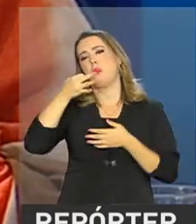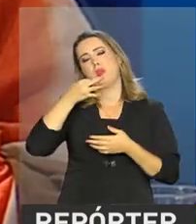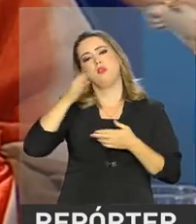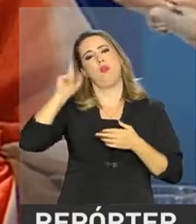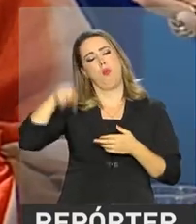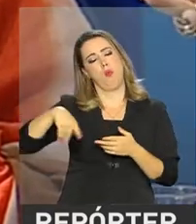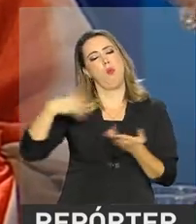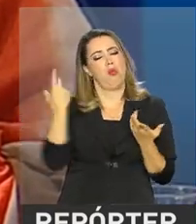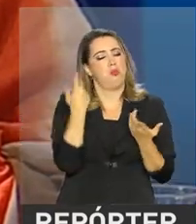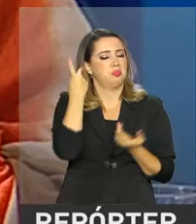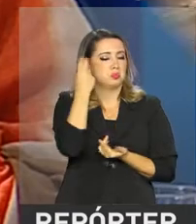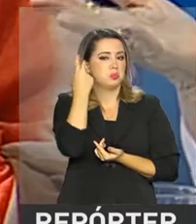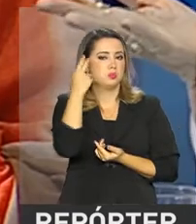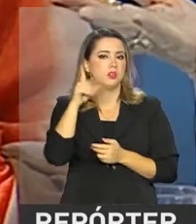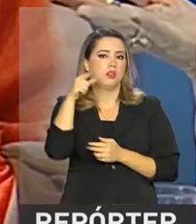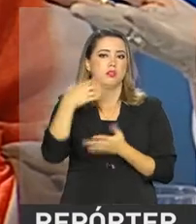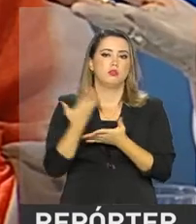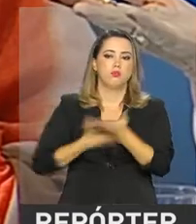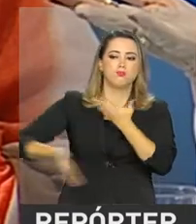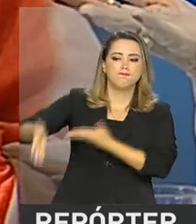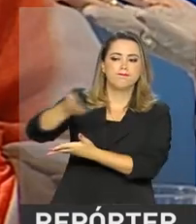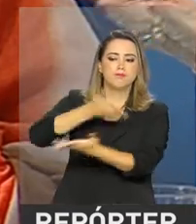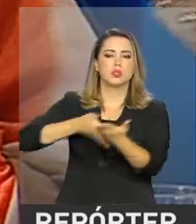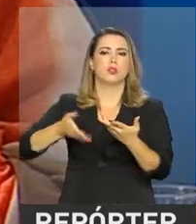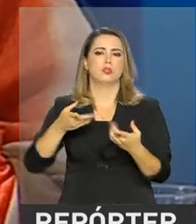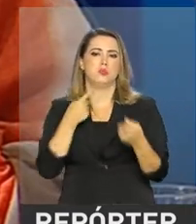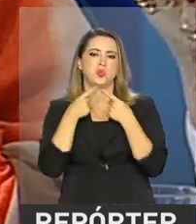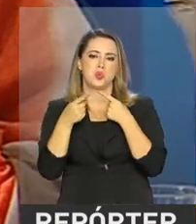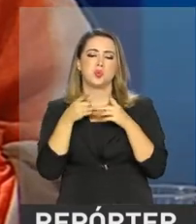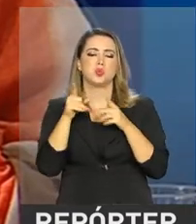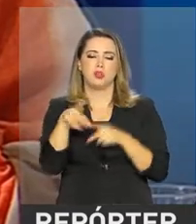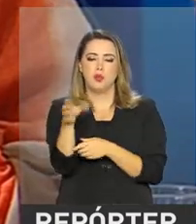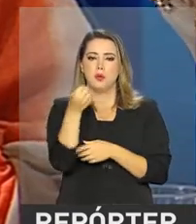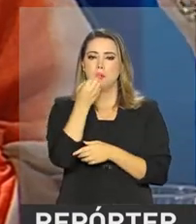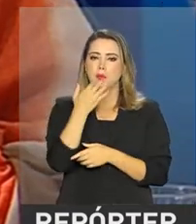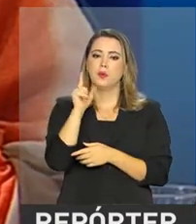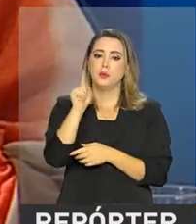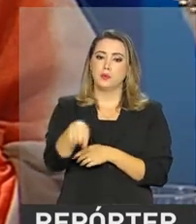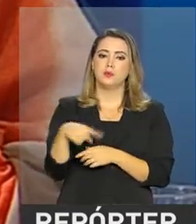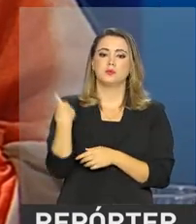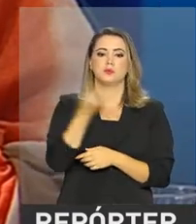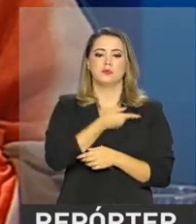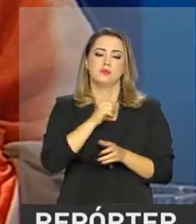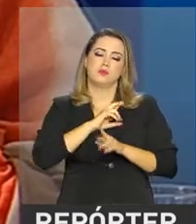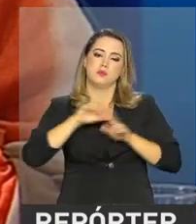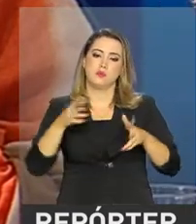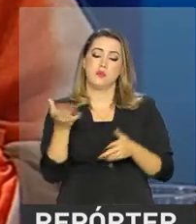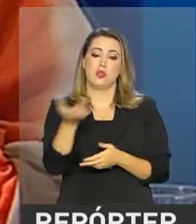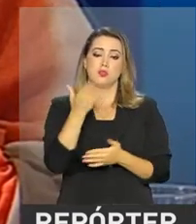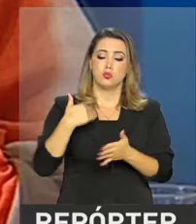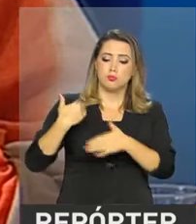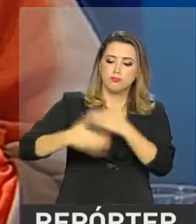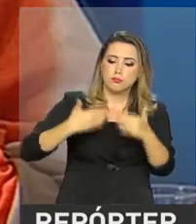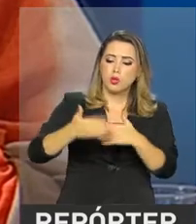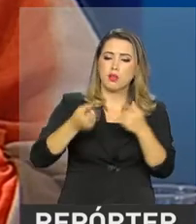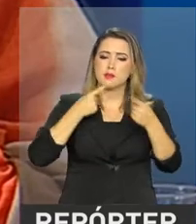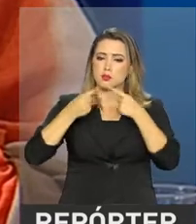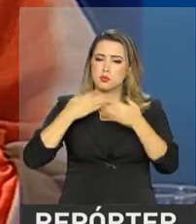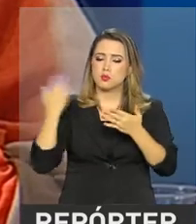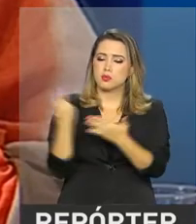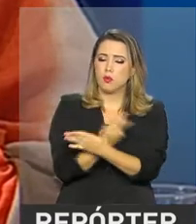que isso é salutar, alimenta o debate, não é? E é isso mesmo, a gente quer que esse debate